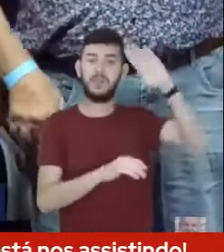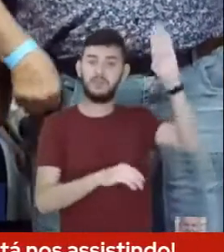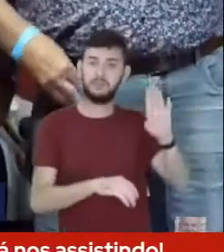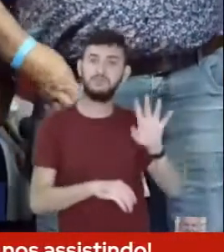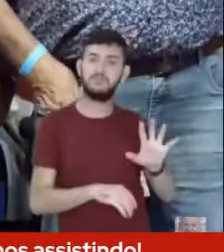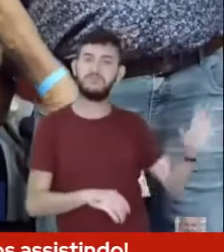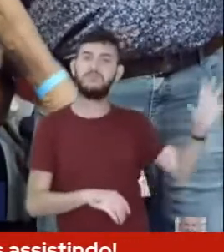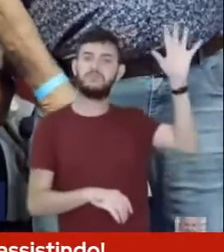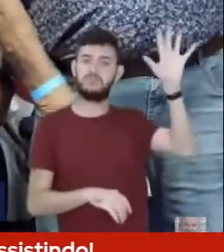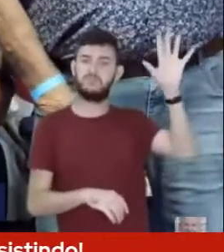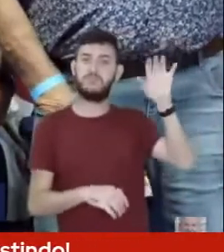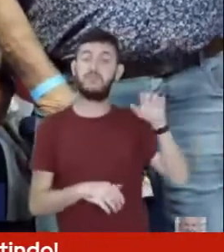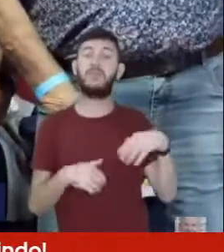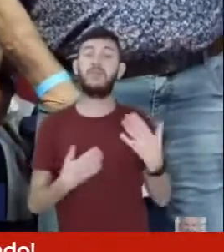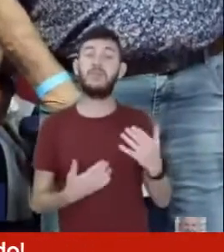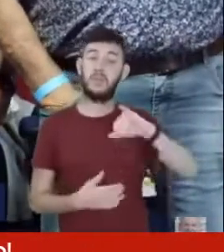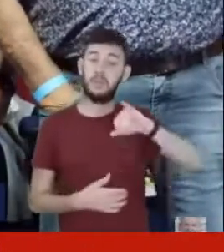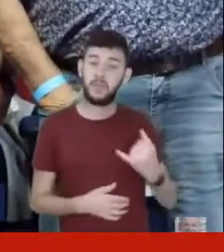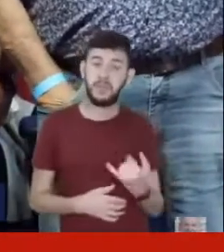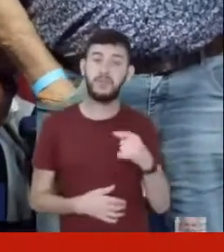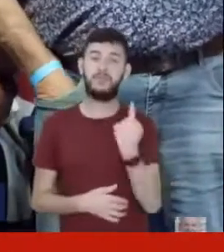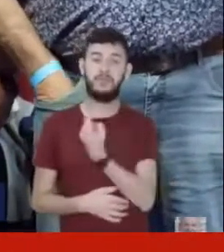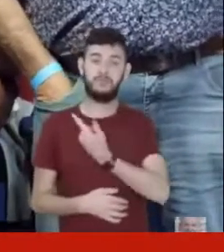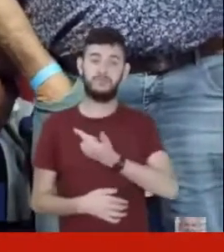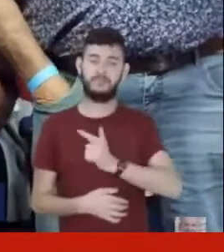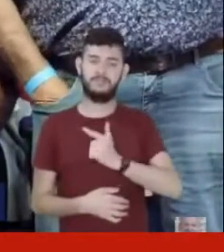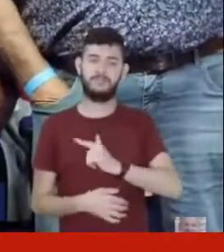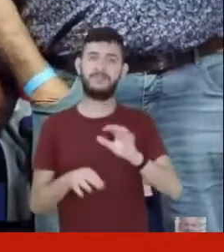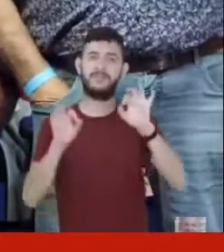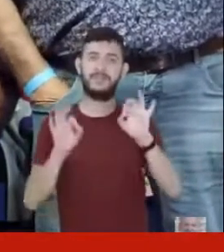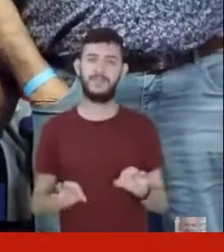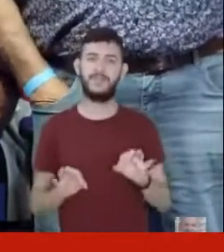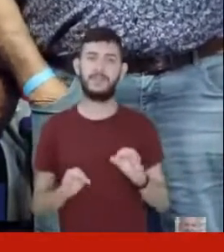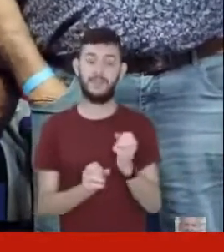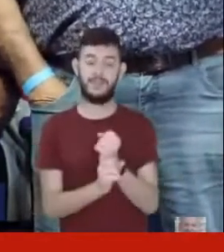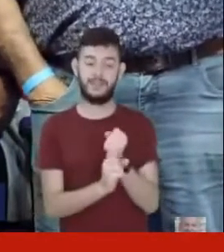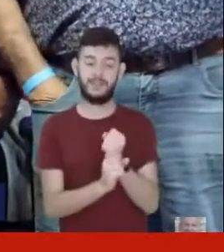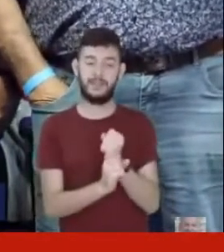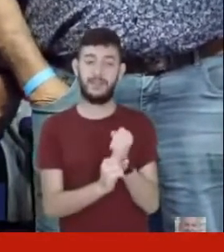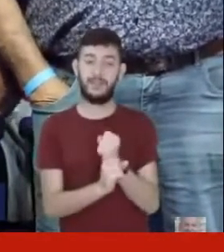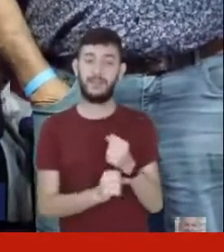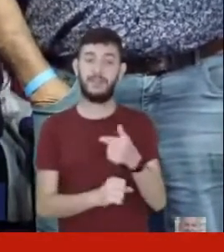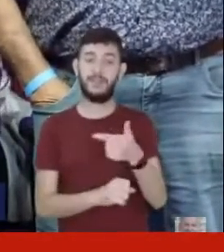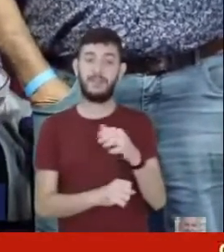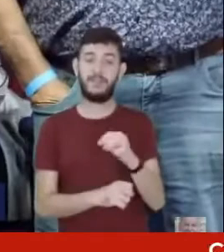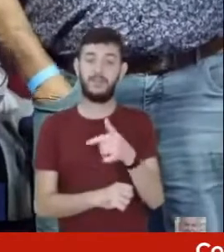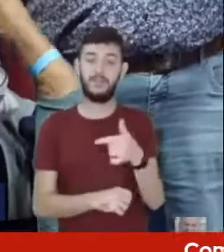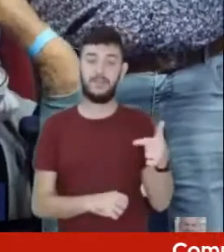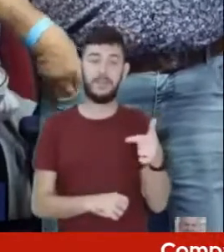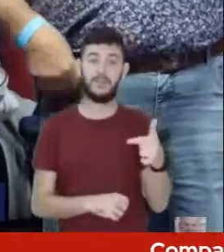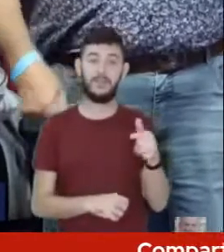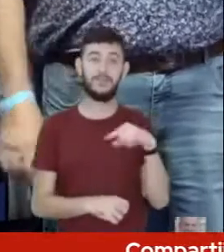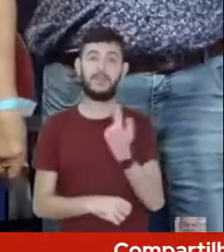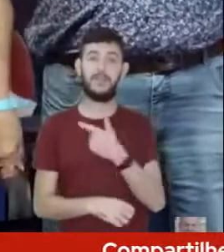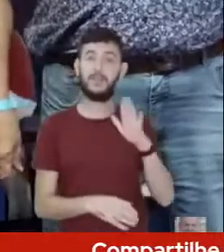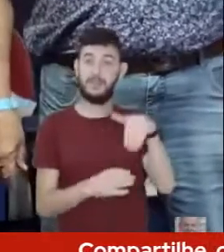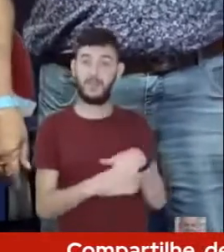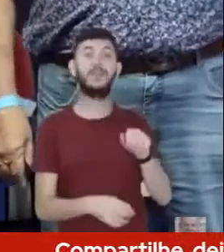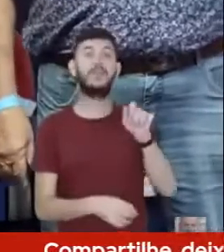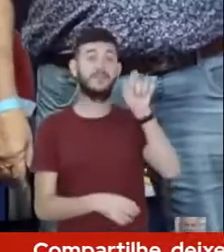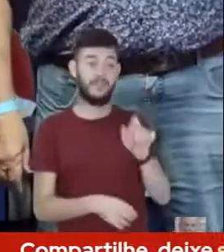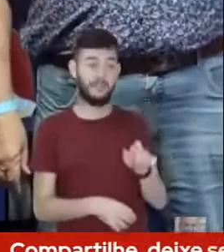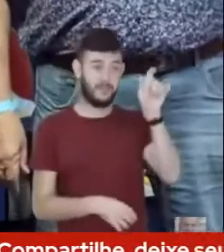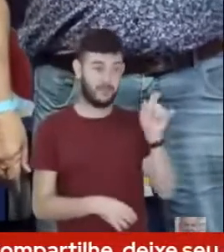companheiro Lula e Alckmin, não tem jeito. Nós vamos eleger vocês no primeiro turno. Ou não vamos?